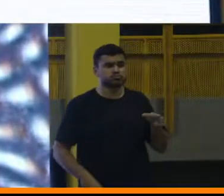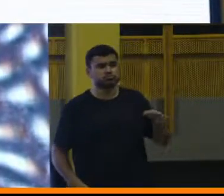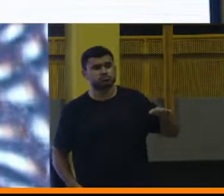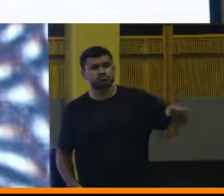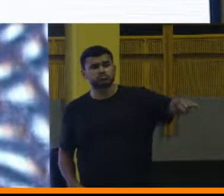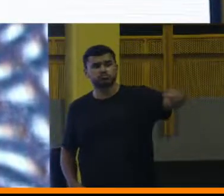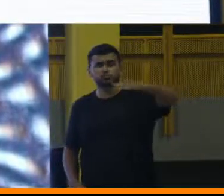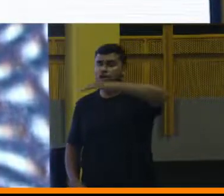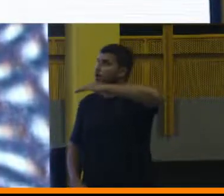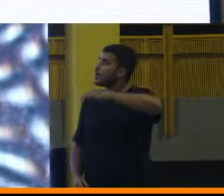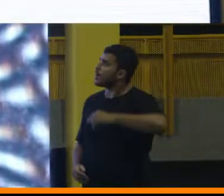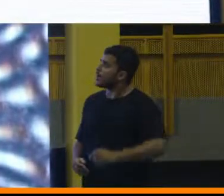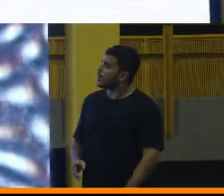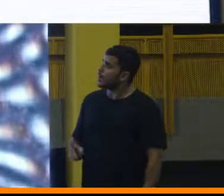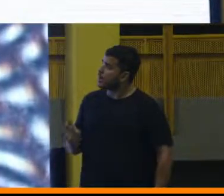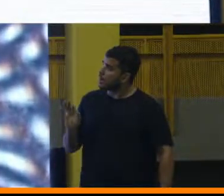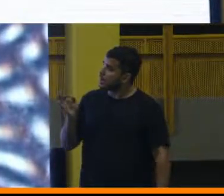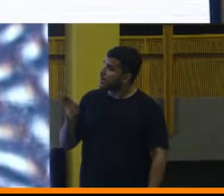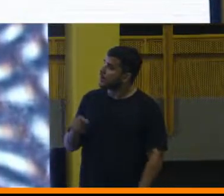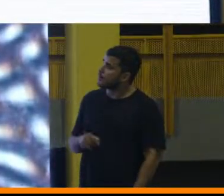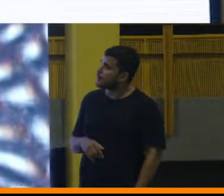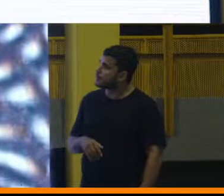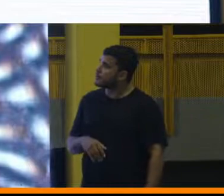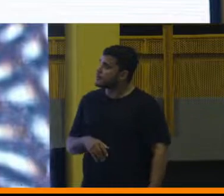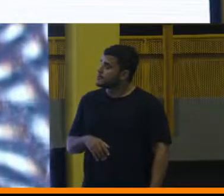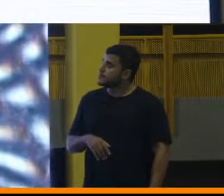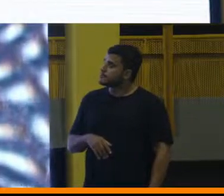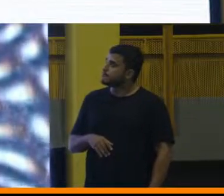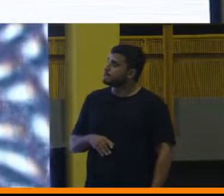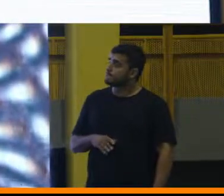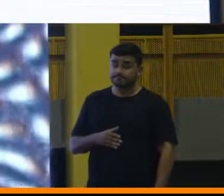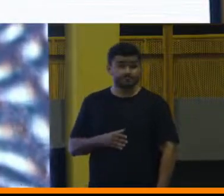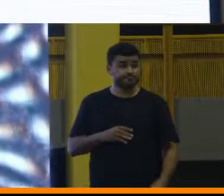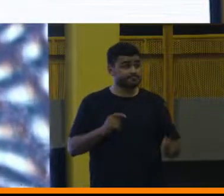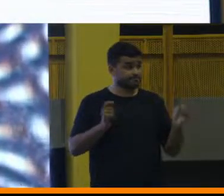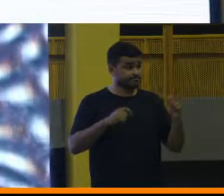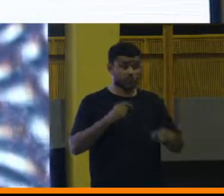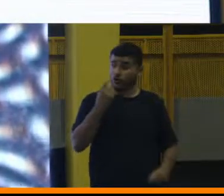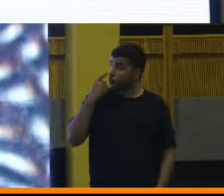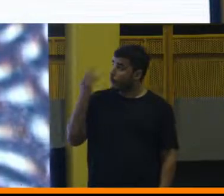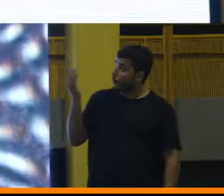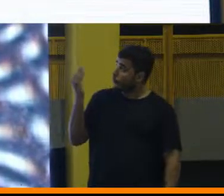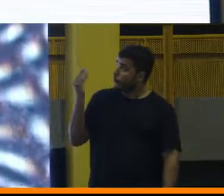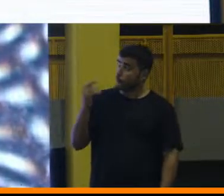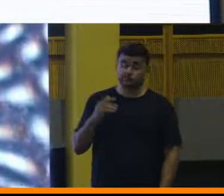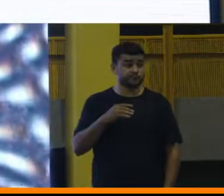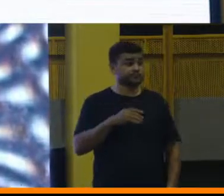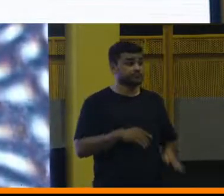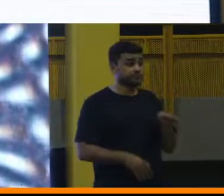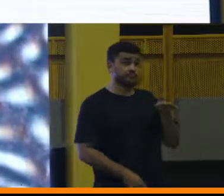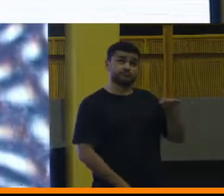Uma alternativa seria ir por essa parte aqui mais da direita da curva, né?